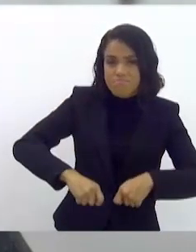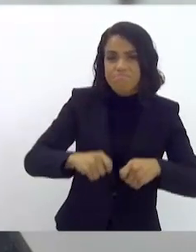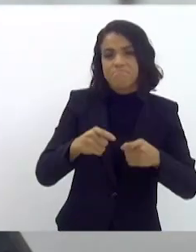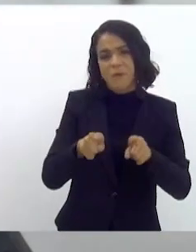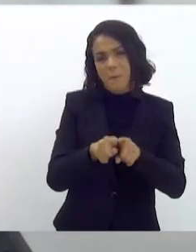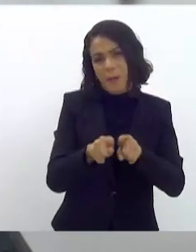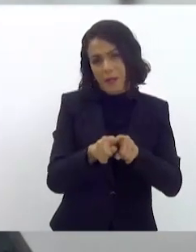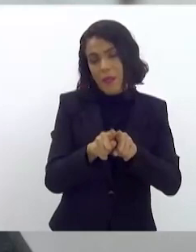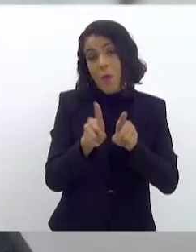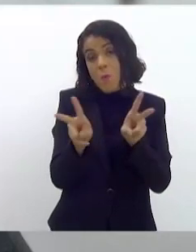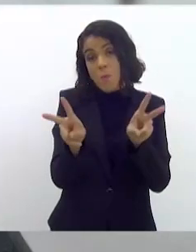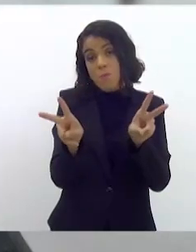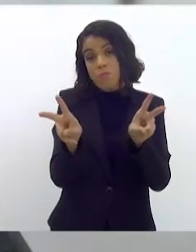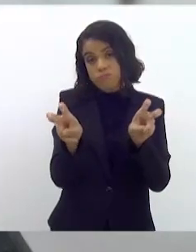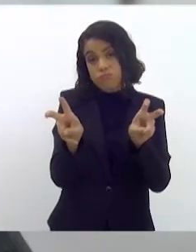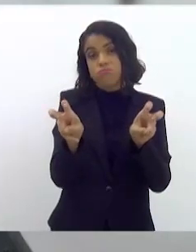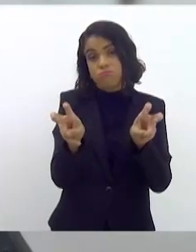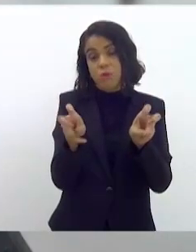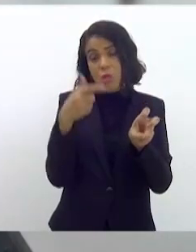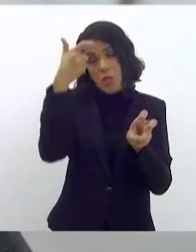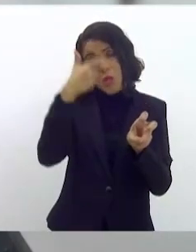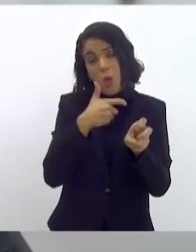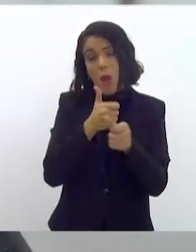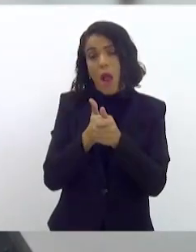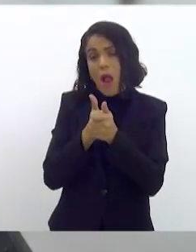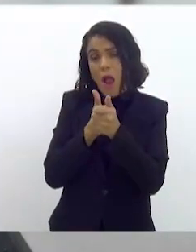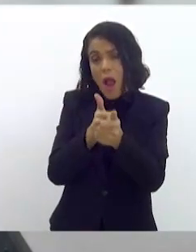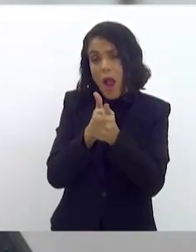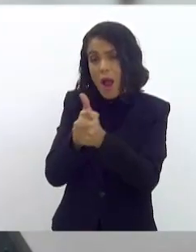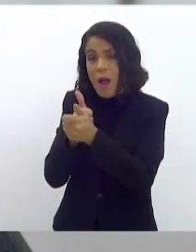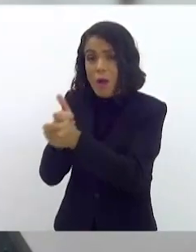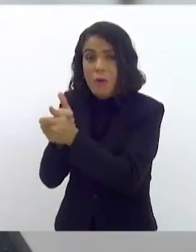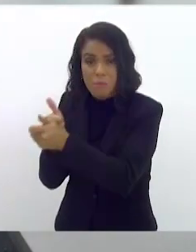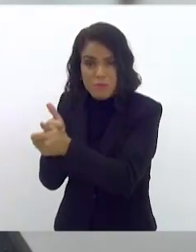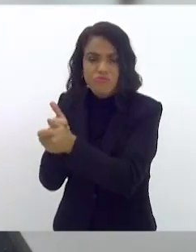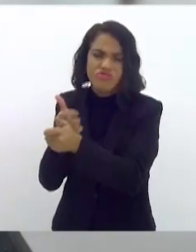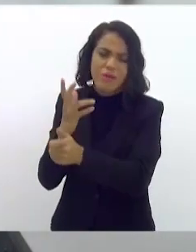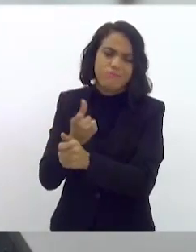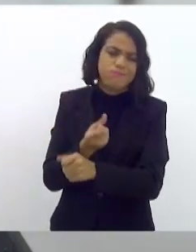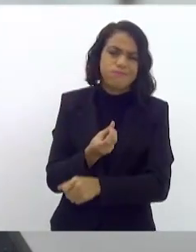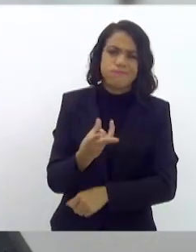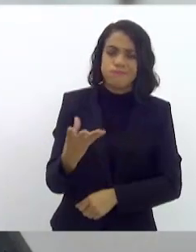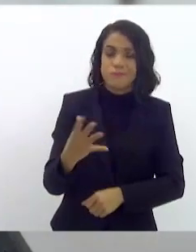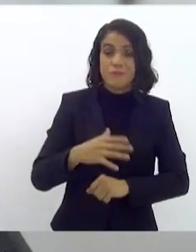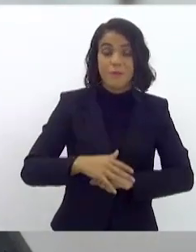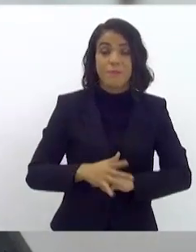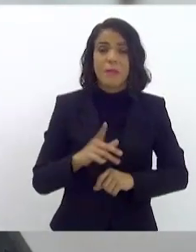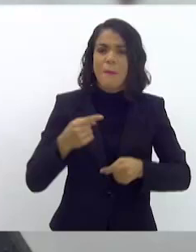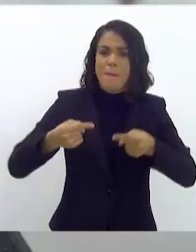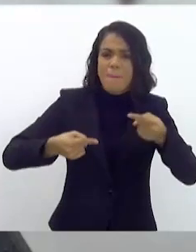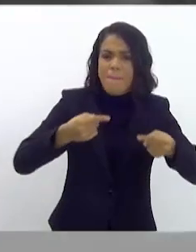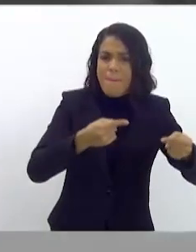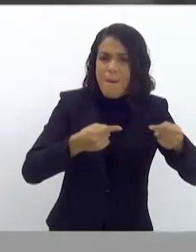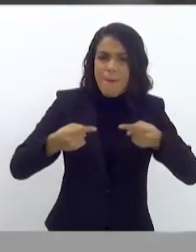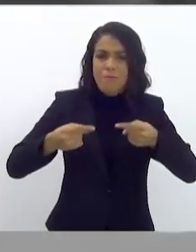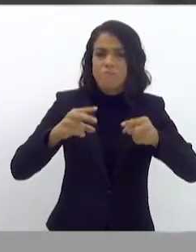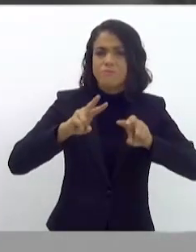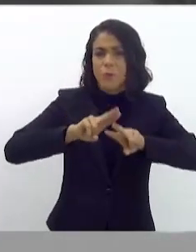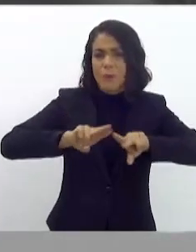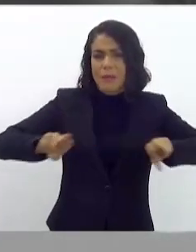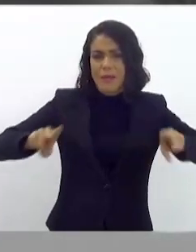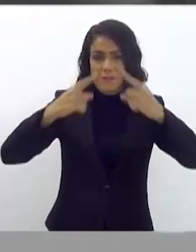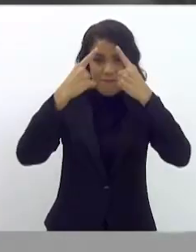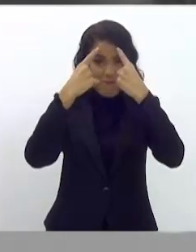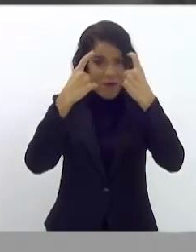haja vista que é um tema que acompanho a partir de diversas instituições que debatem tanto o tema das violências nas